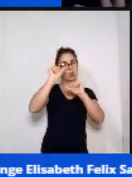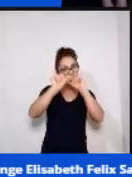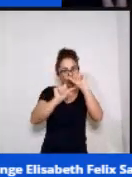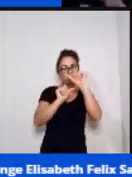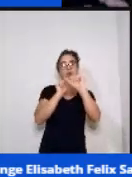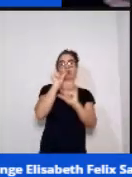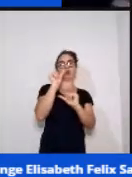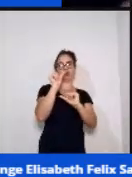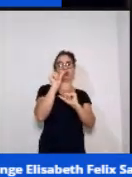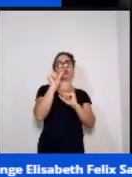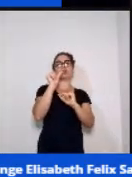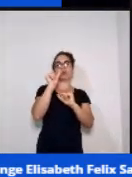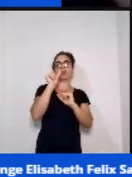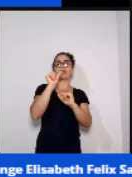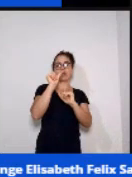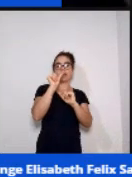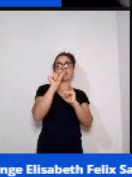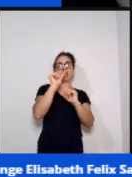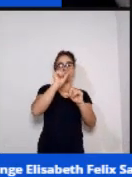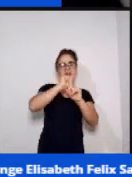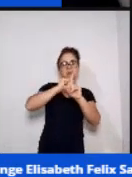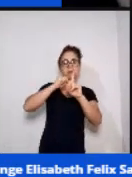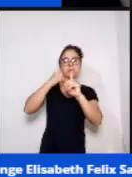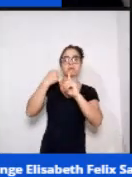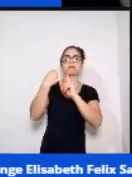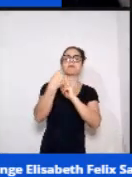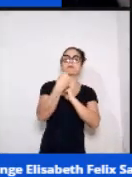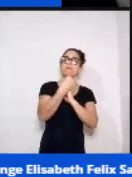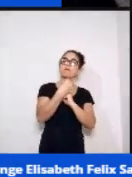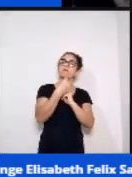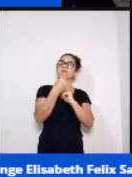ganhar força em uma determinada